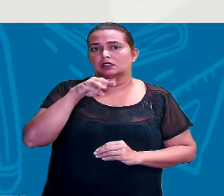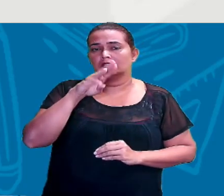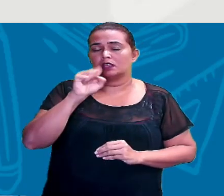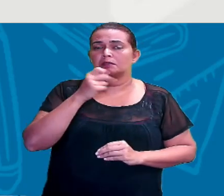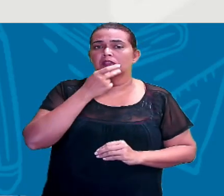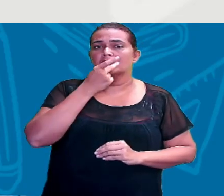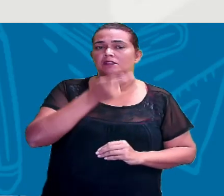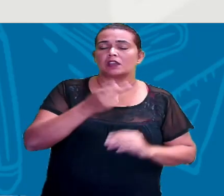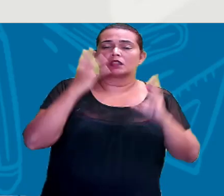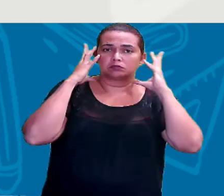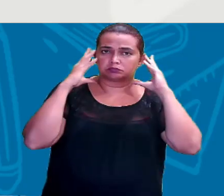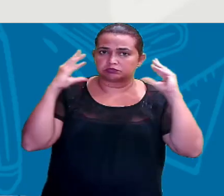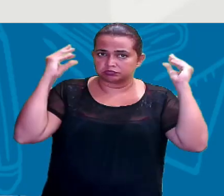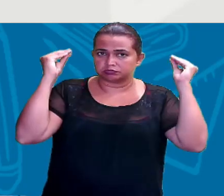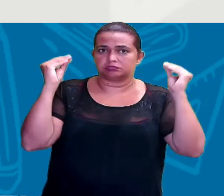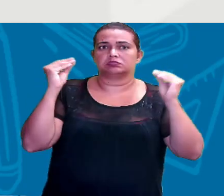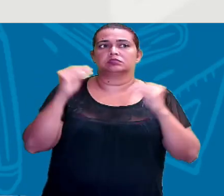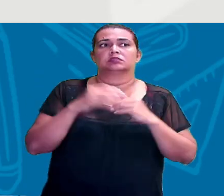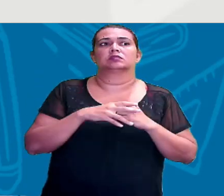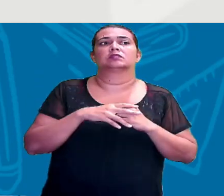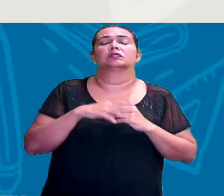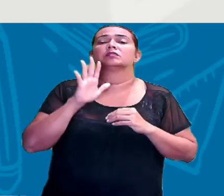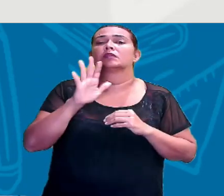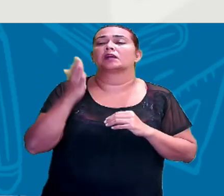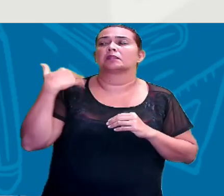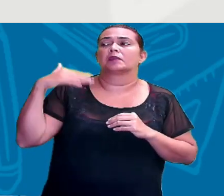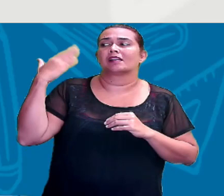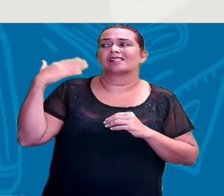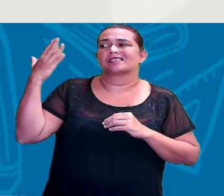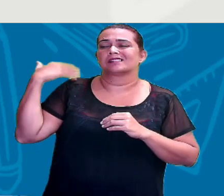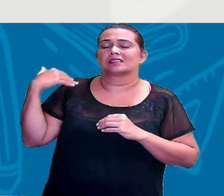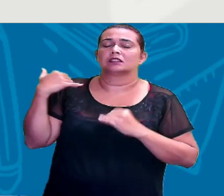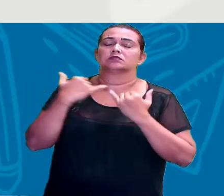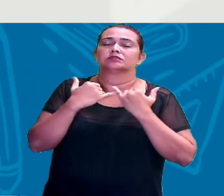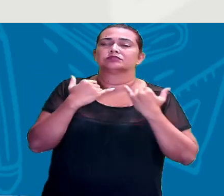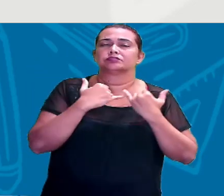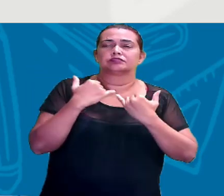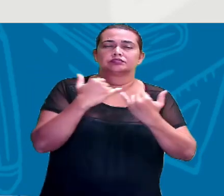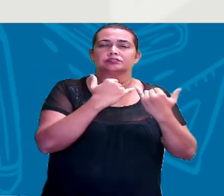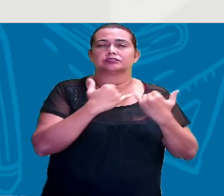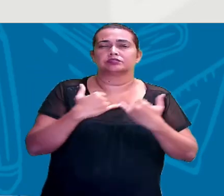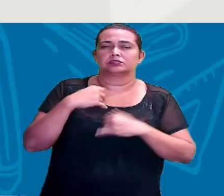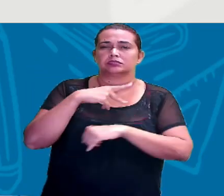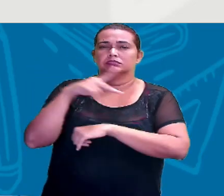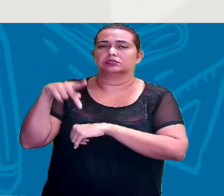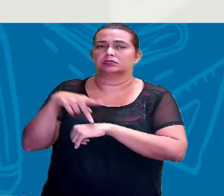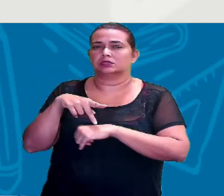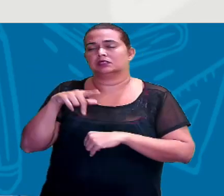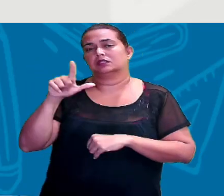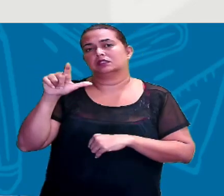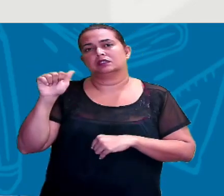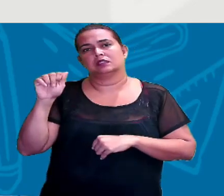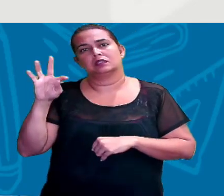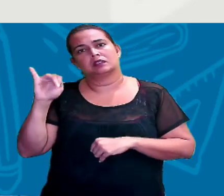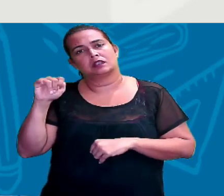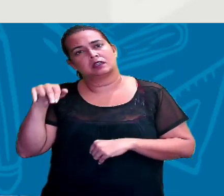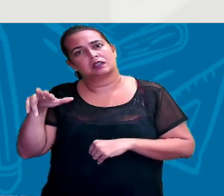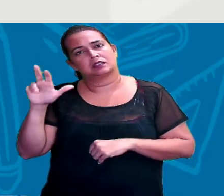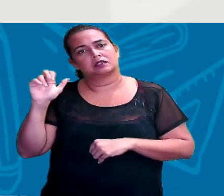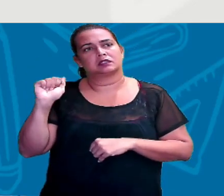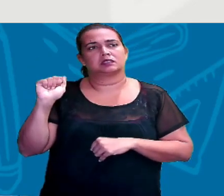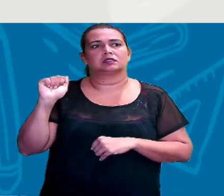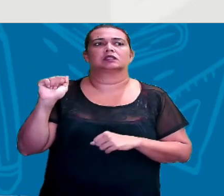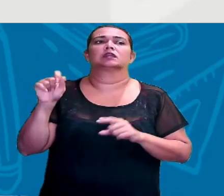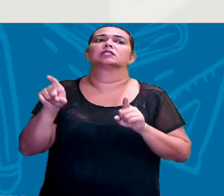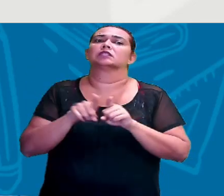eles têm um passado colonial bastante parecido com o restante dos países da América Latina, eles